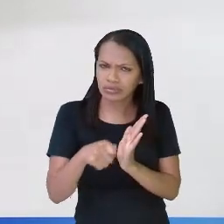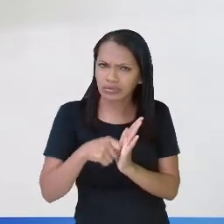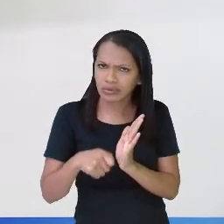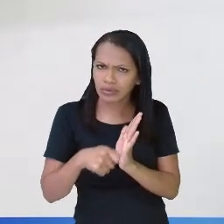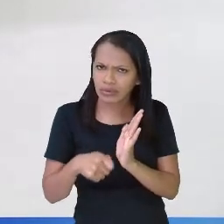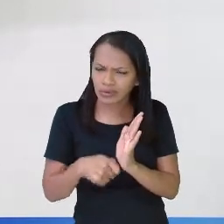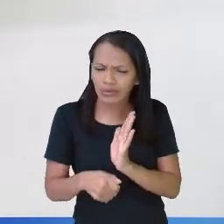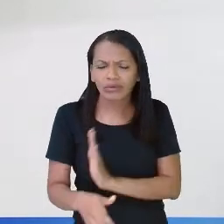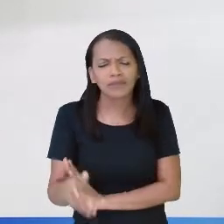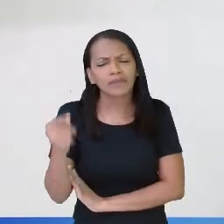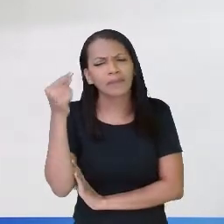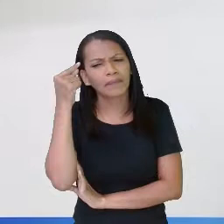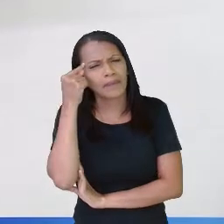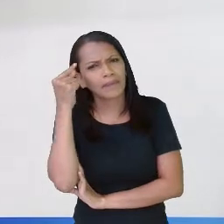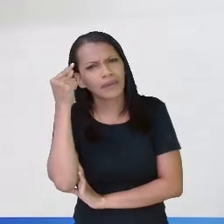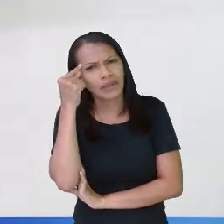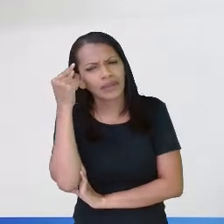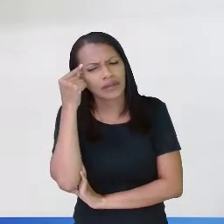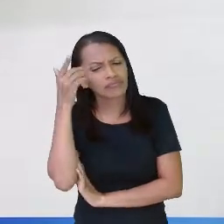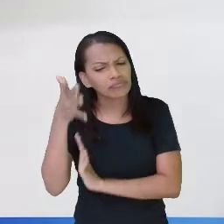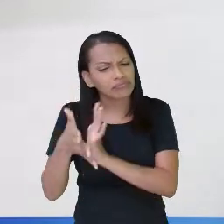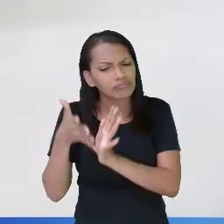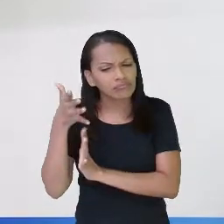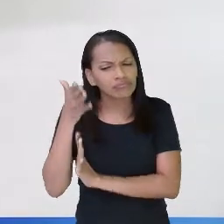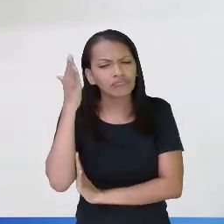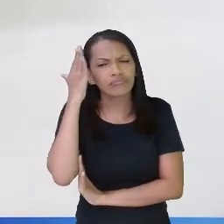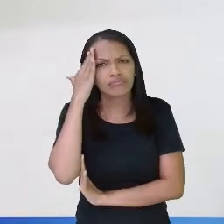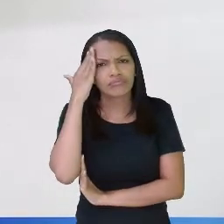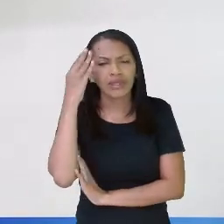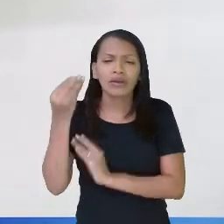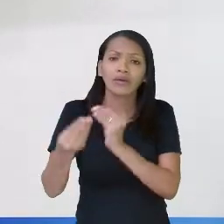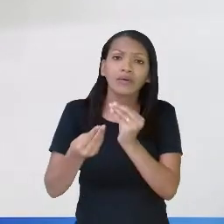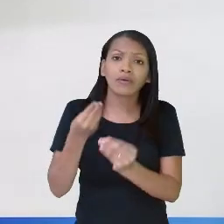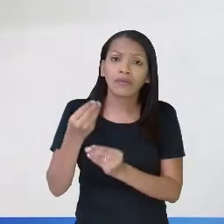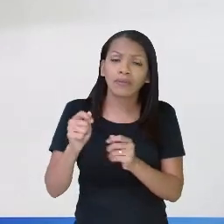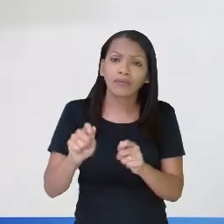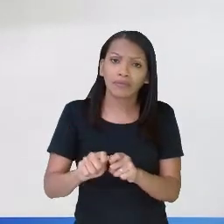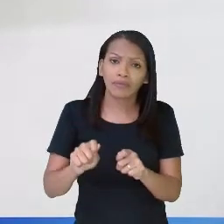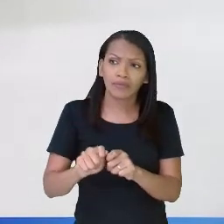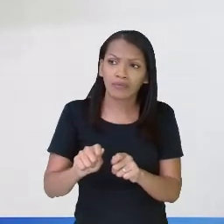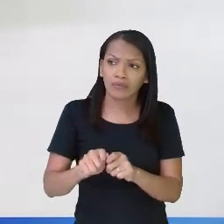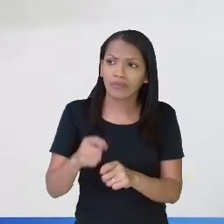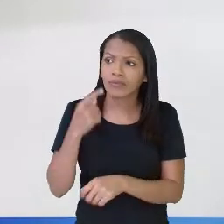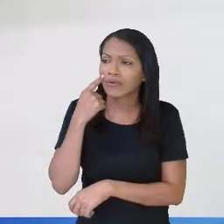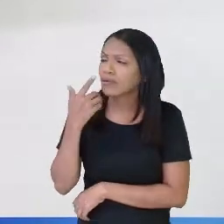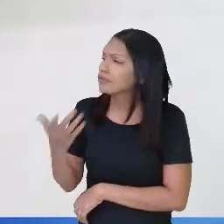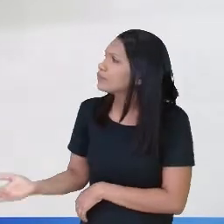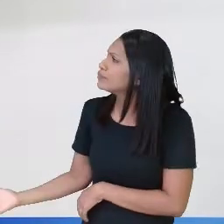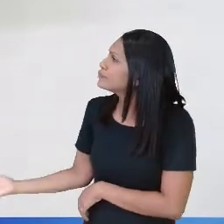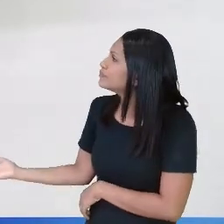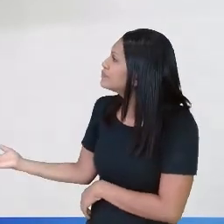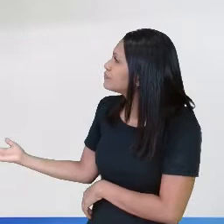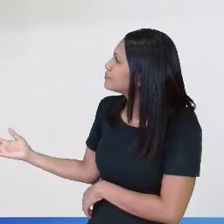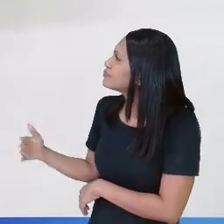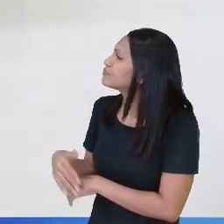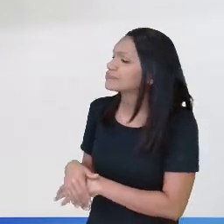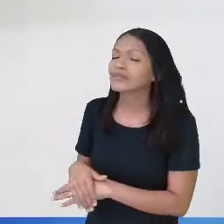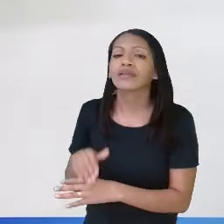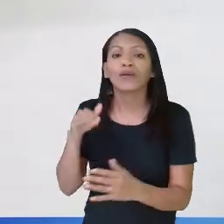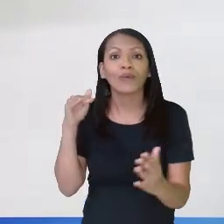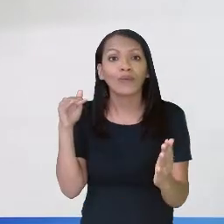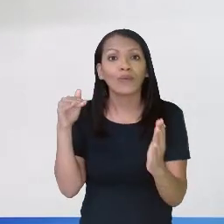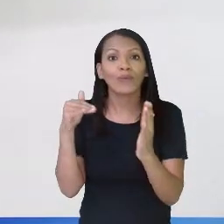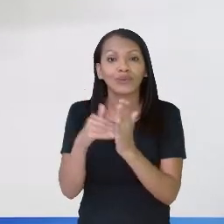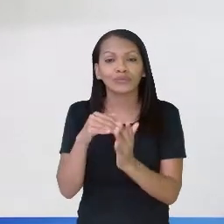ouvindo, está pensando e vai tendo as ideias de como proceder e como agir. Eu deixei essa tela aí, na última